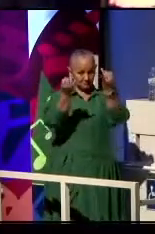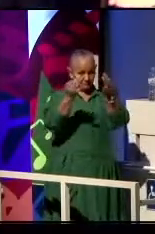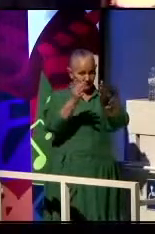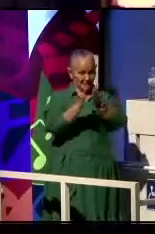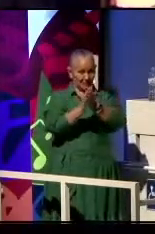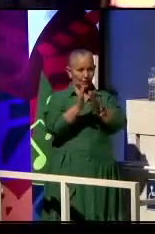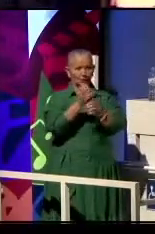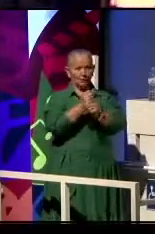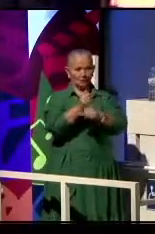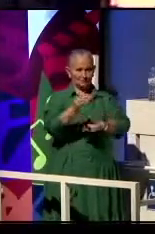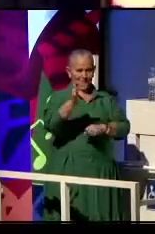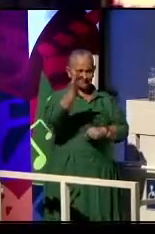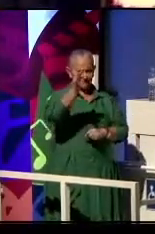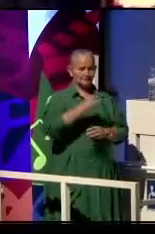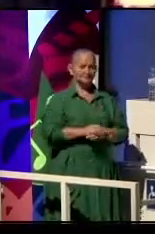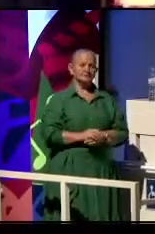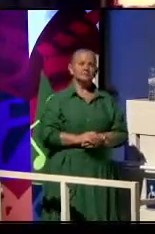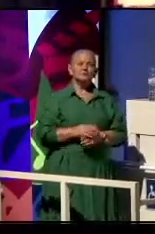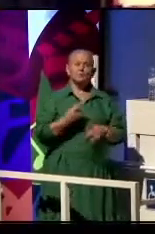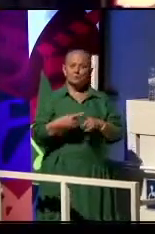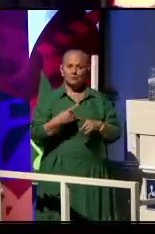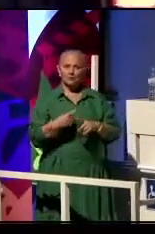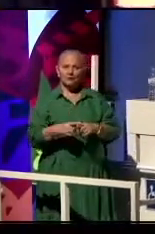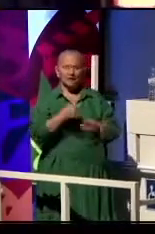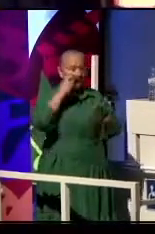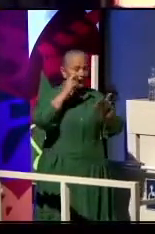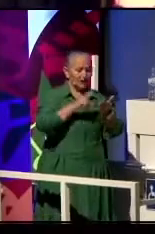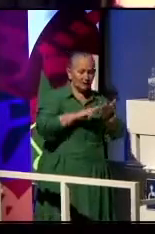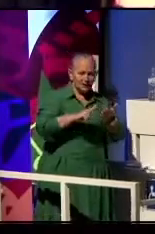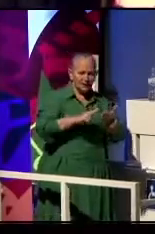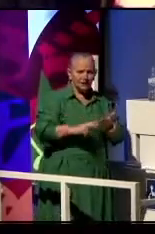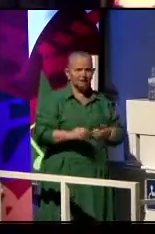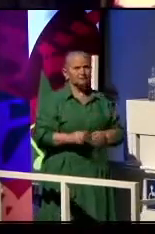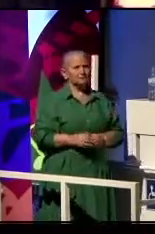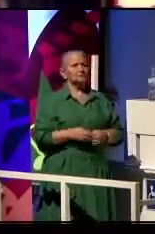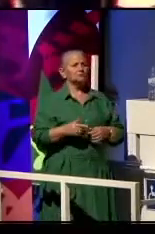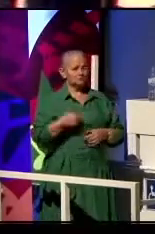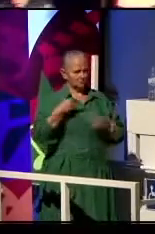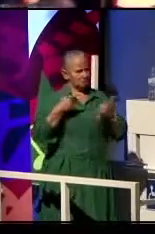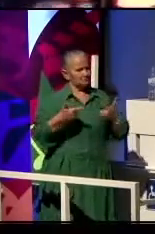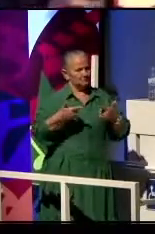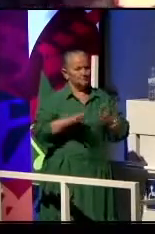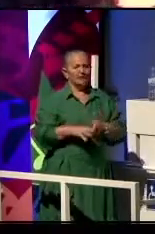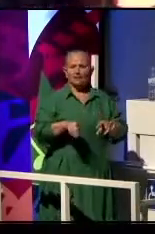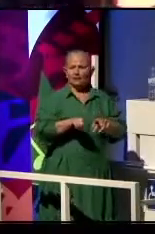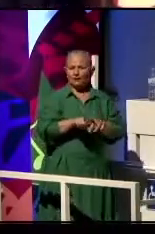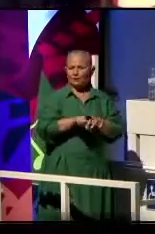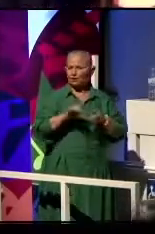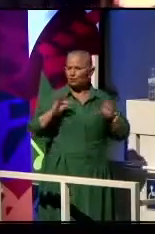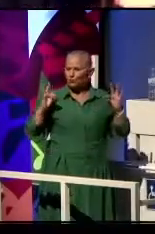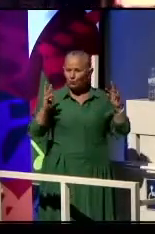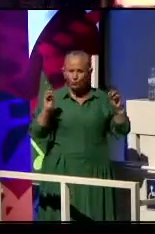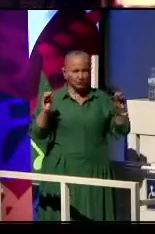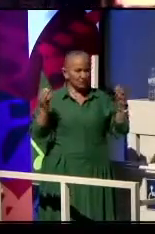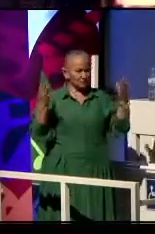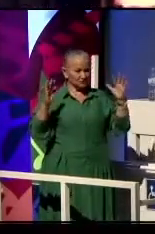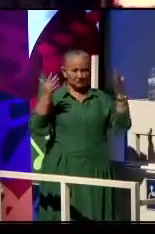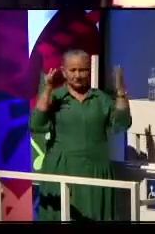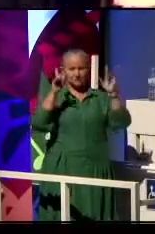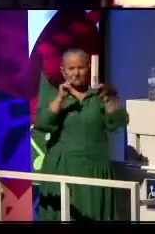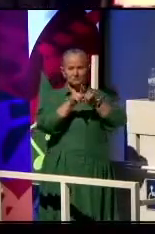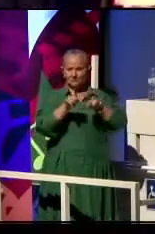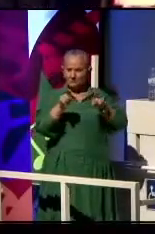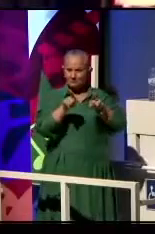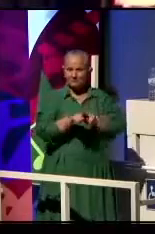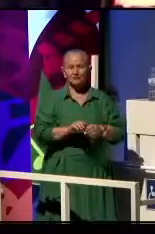fomento à escrita e à leitura, claro, em todas festival integrado, quer dizer, a integração